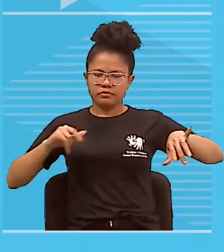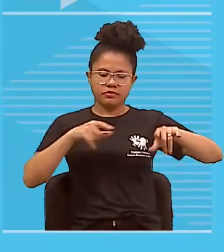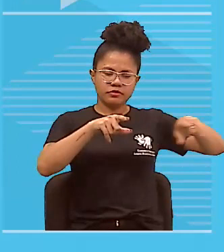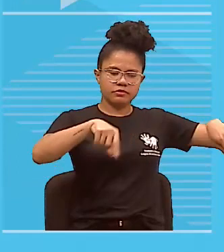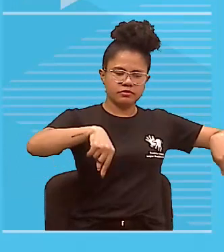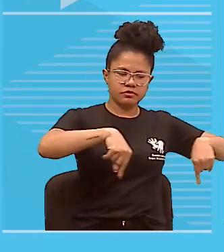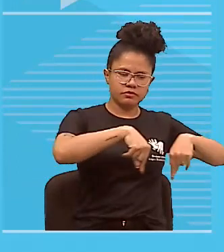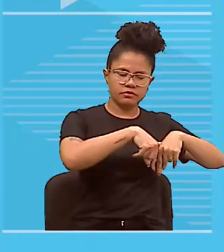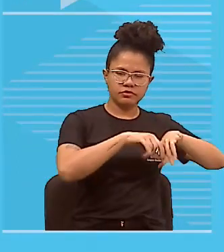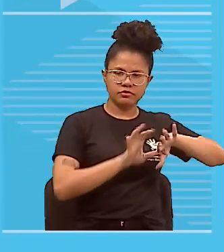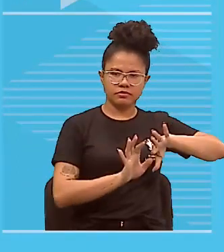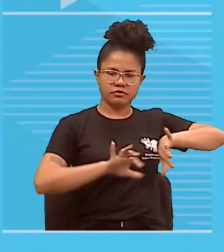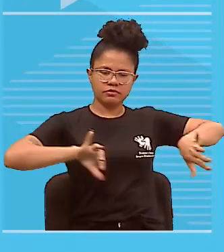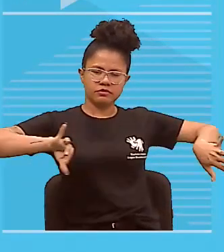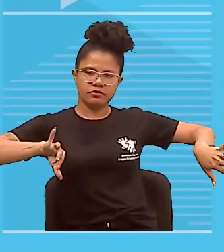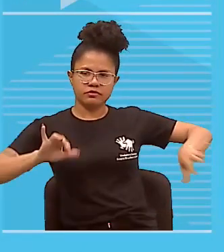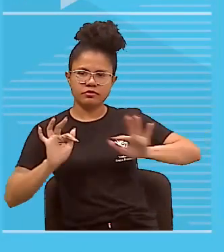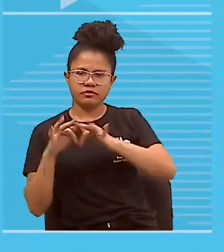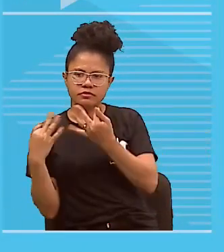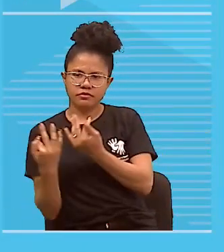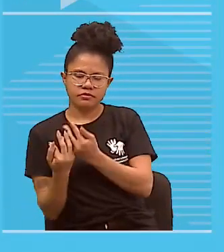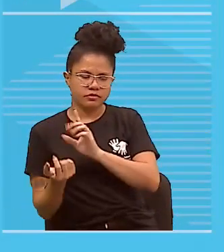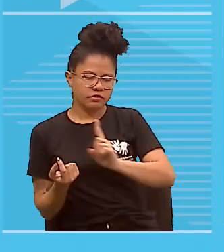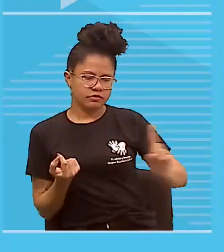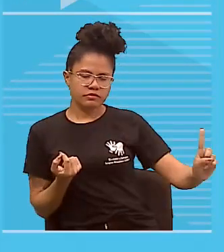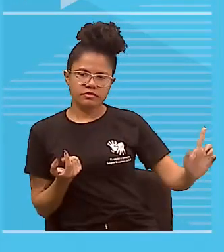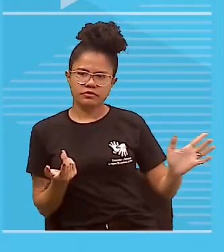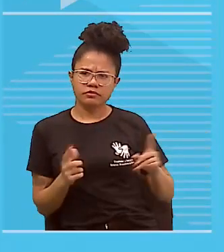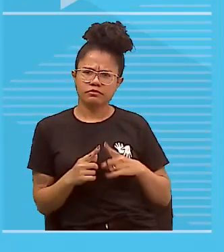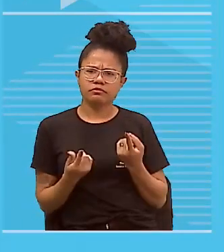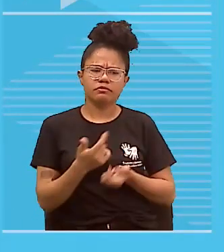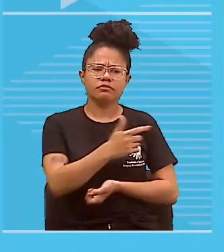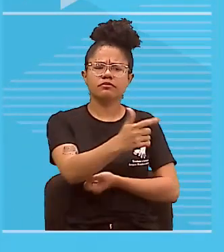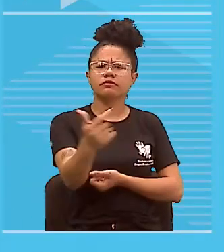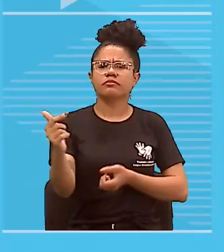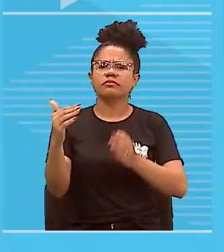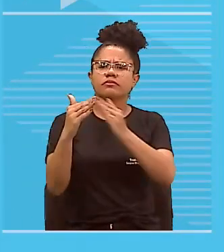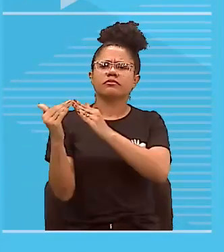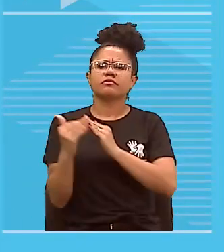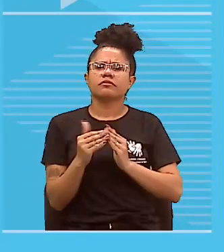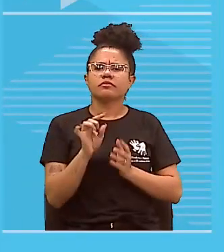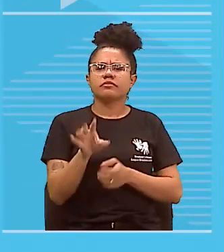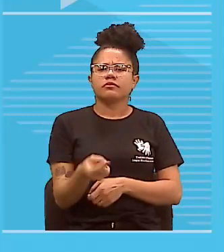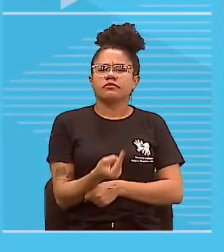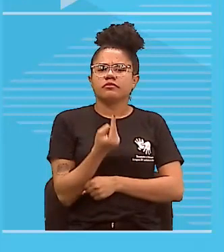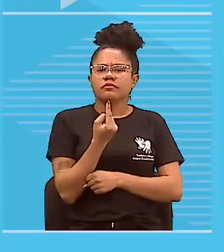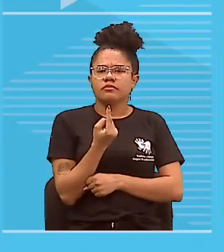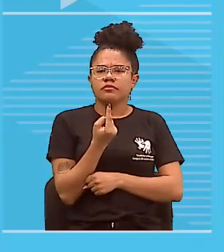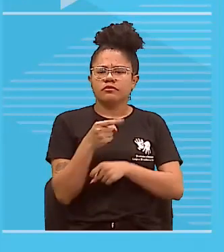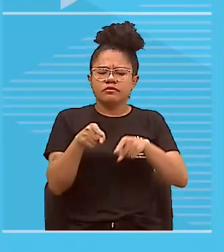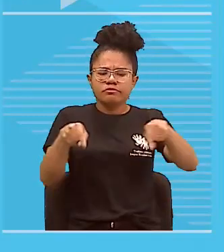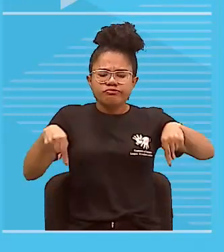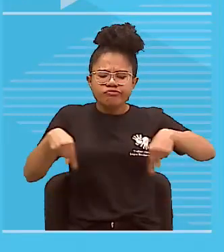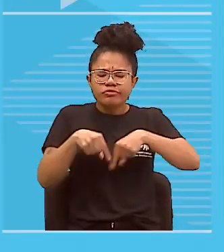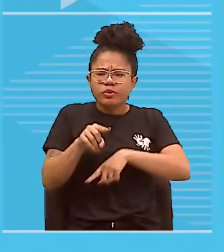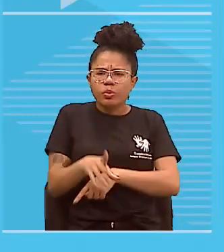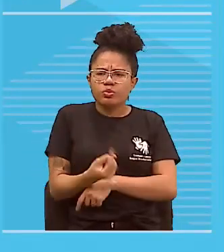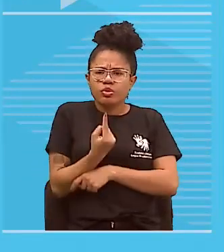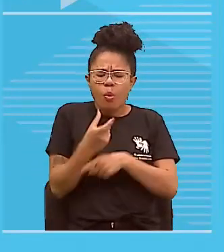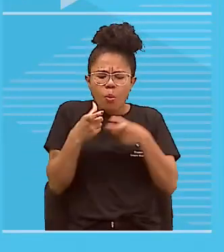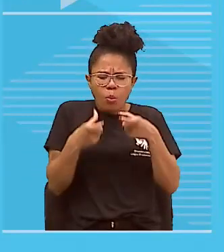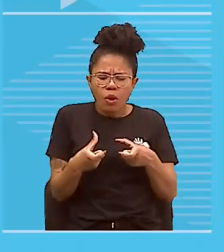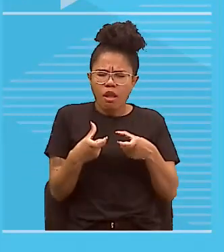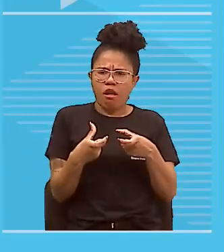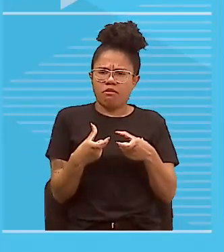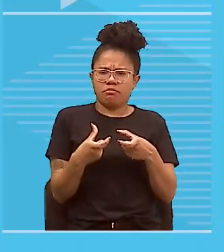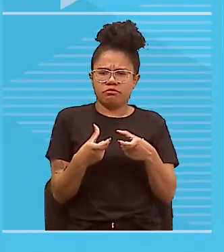casa e isolar do restante da família. E as casas todinhas que só tem um único cômodo, como foi que ficou? Não foi? Né?